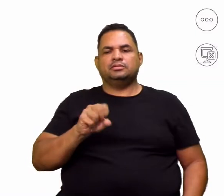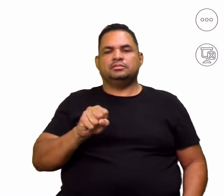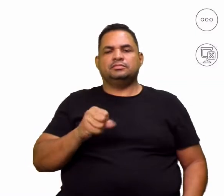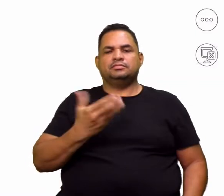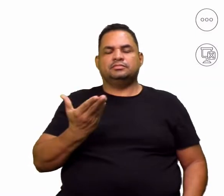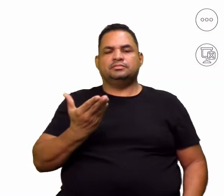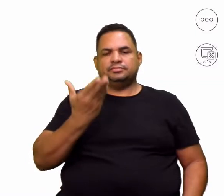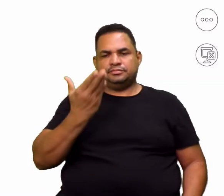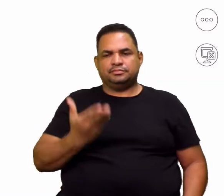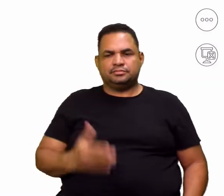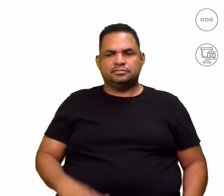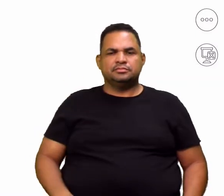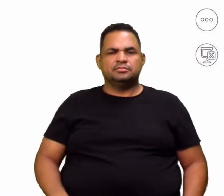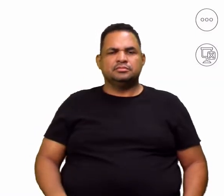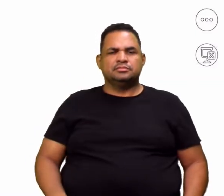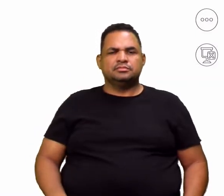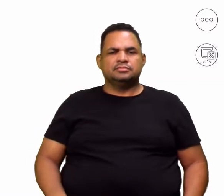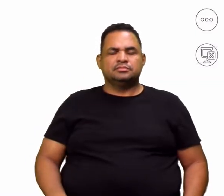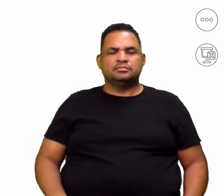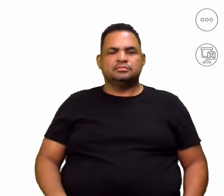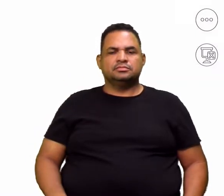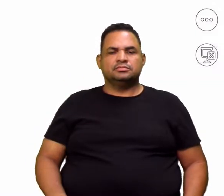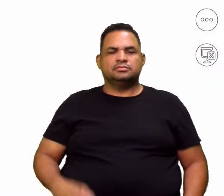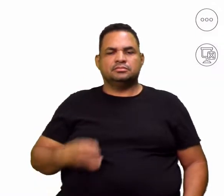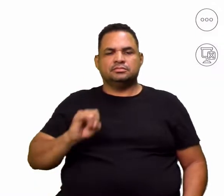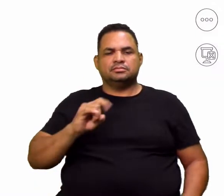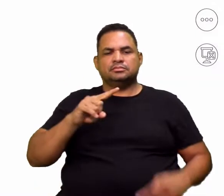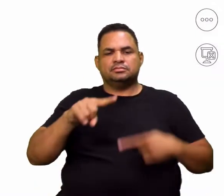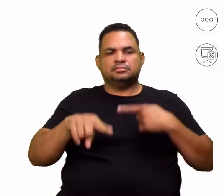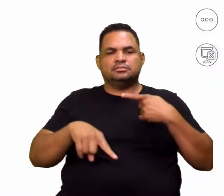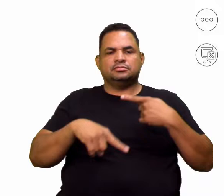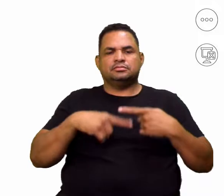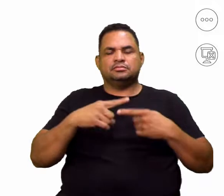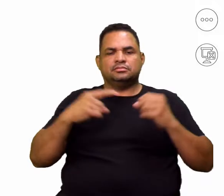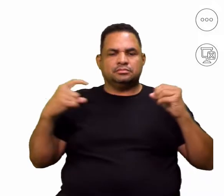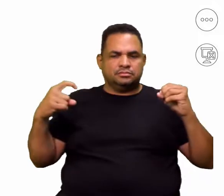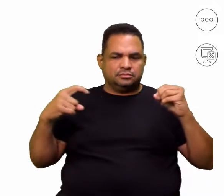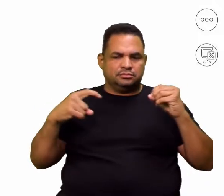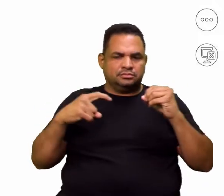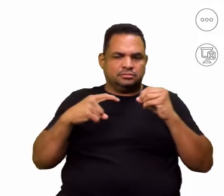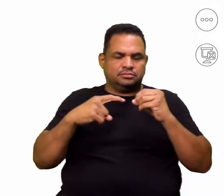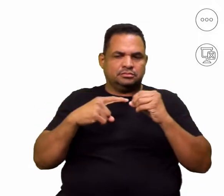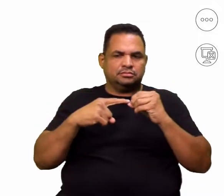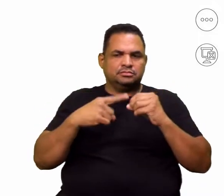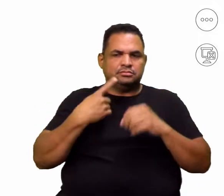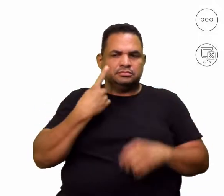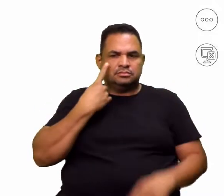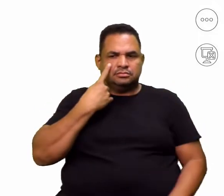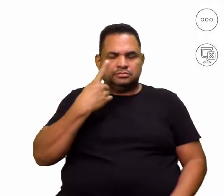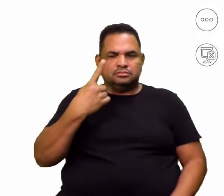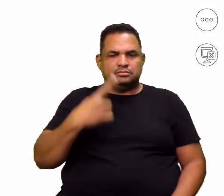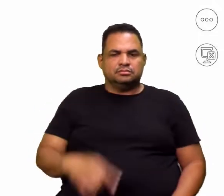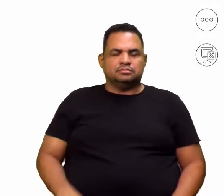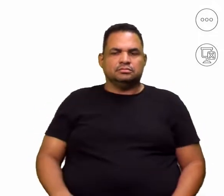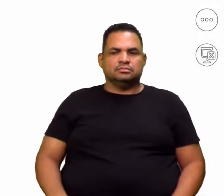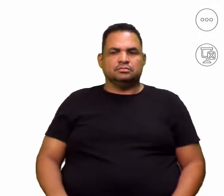No caso dos ovovíparos, se após a fecundação, presta atenção na imagem ali também.